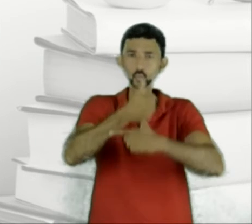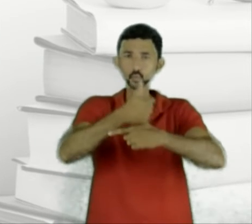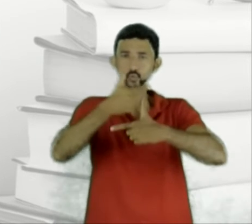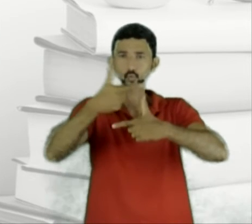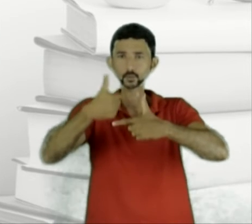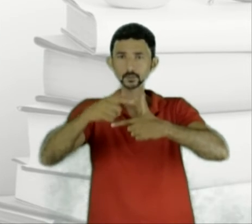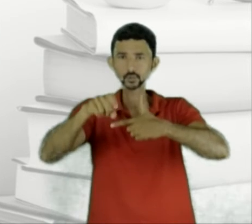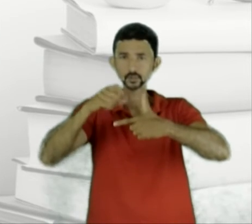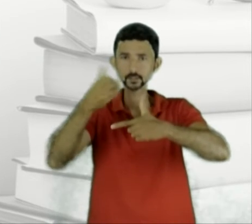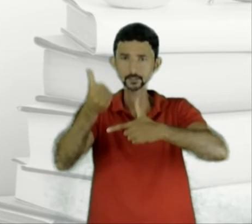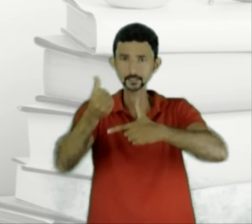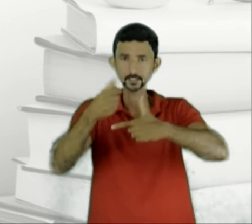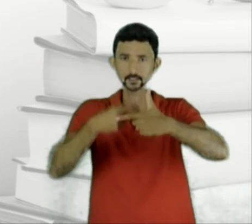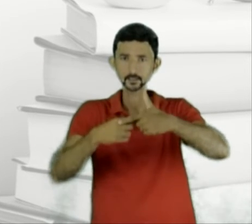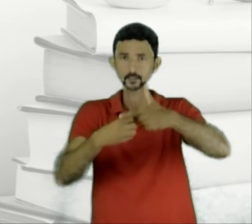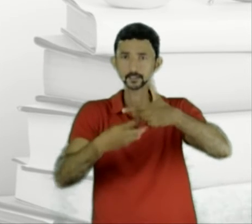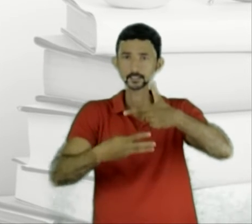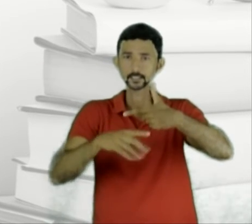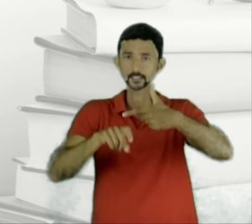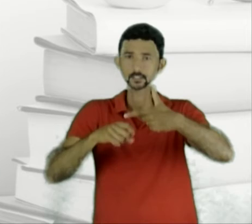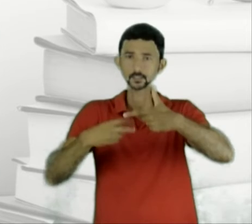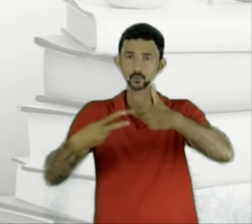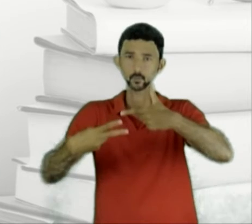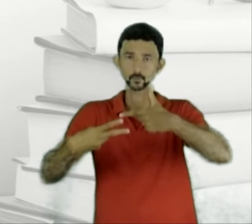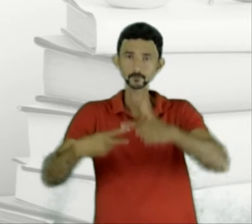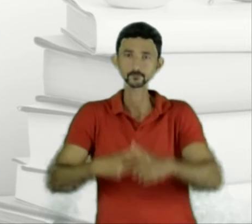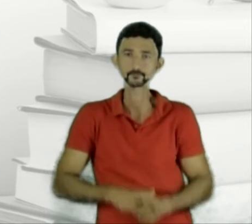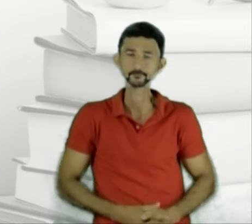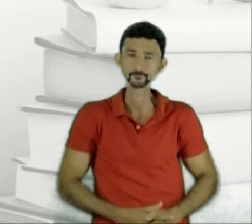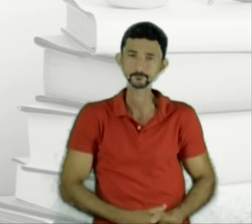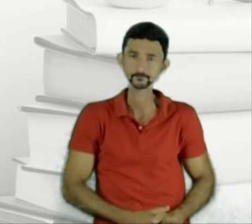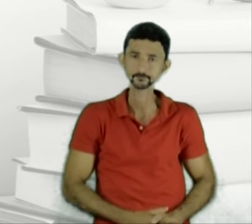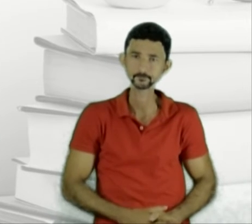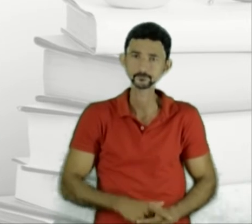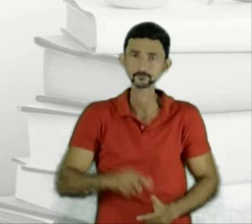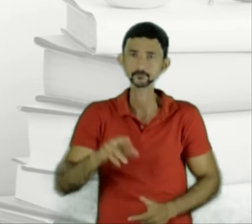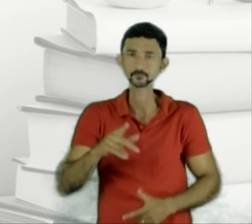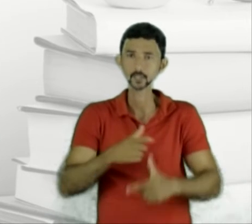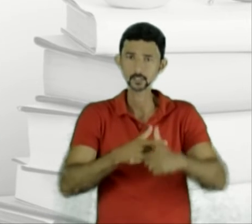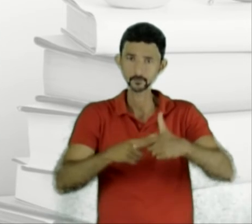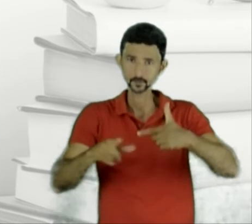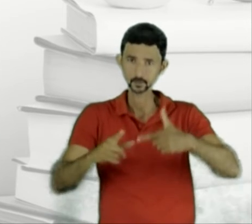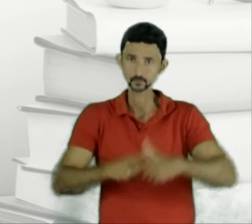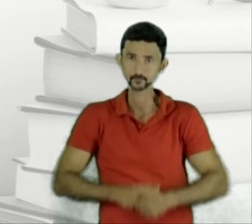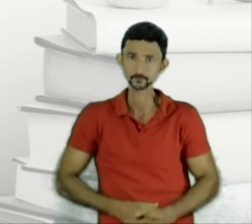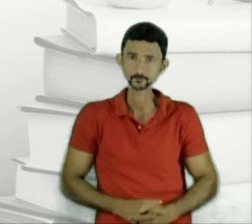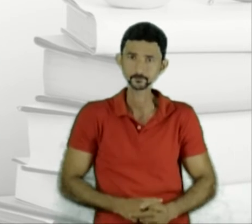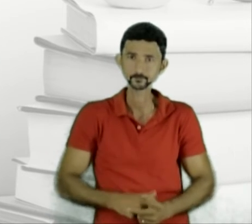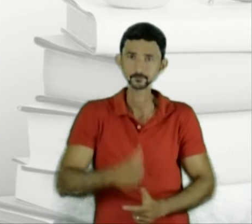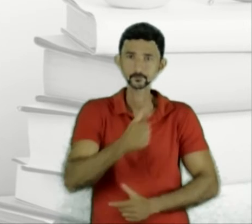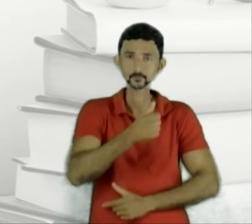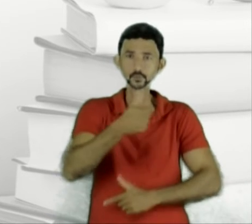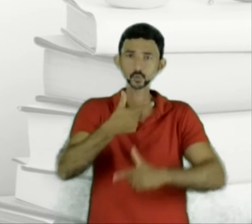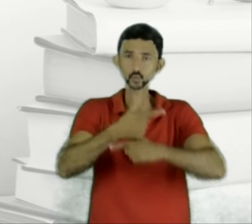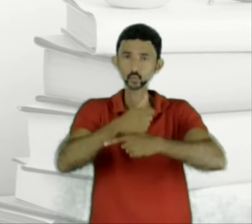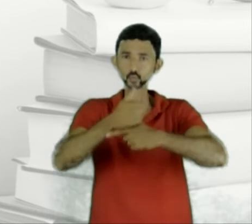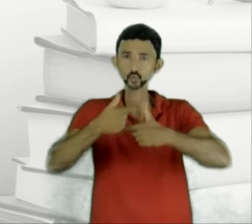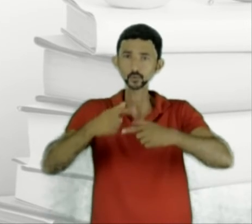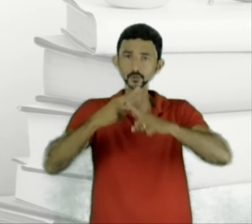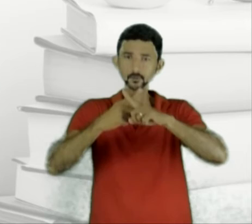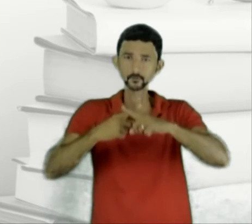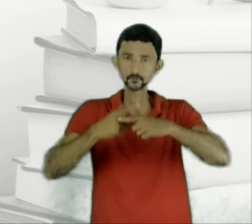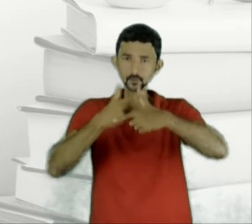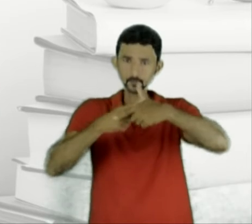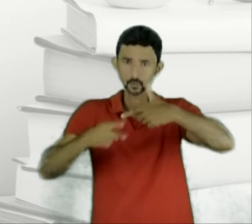12x à sexta sobre 3x ao quadrado, que é a divisão. 12 dividido por 3 dá